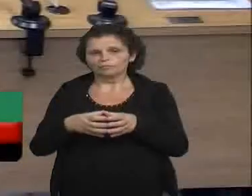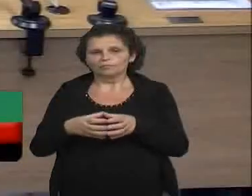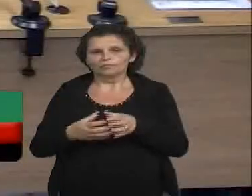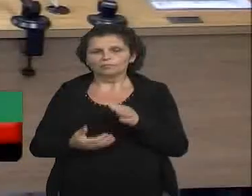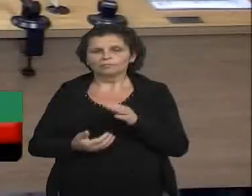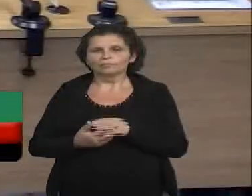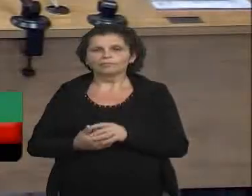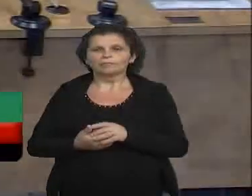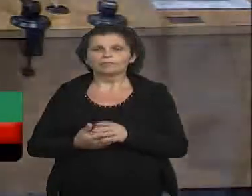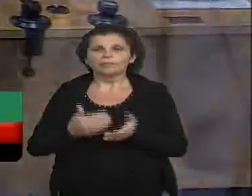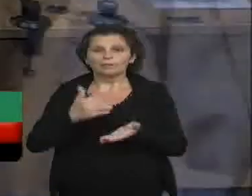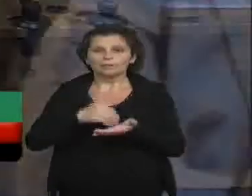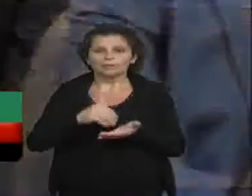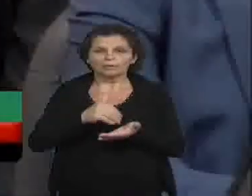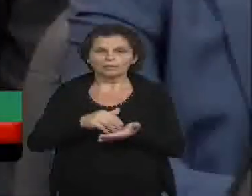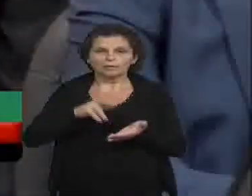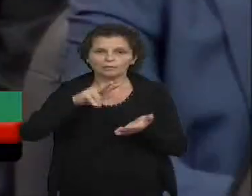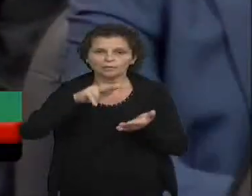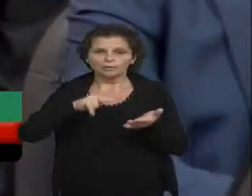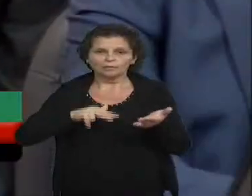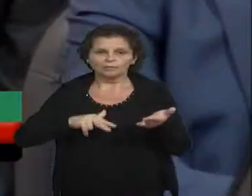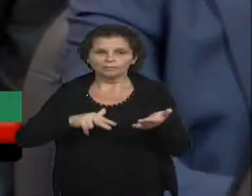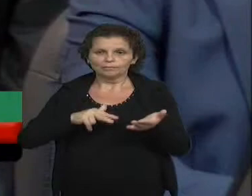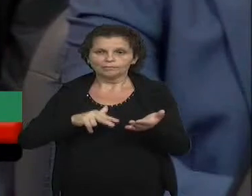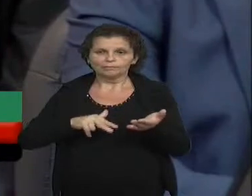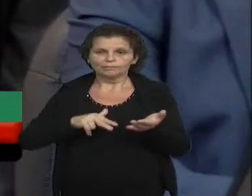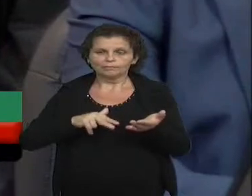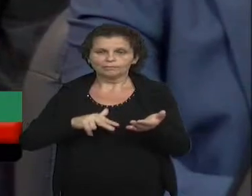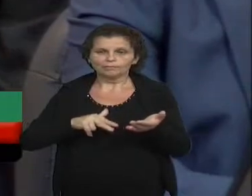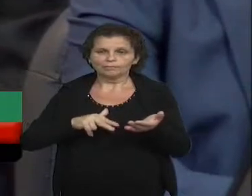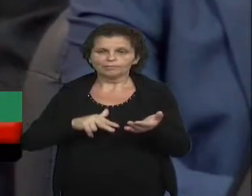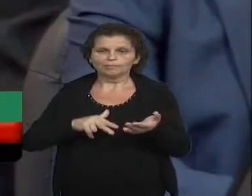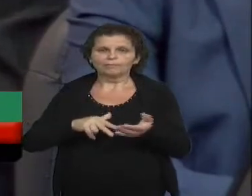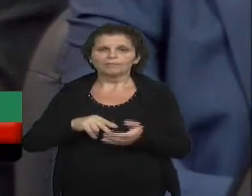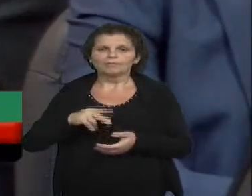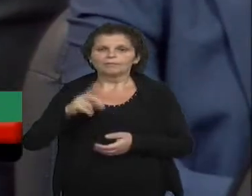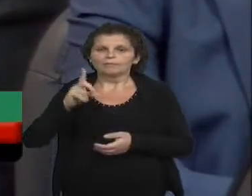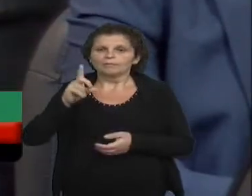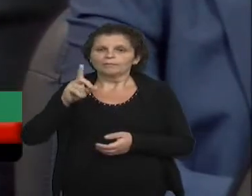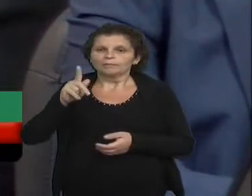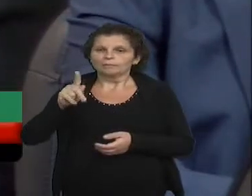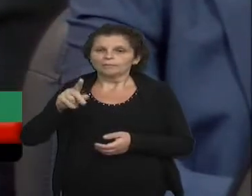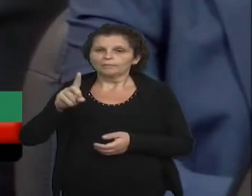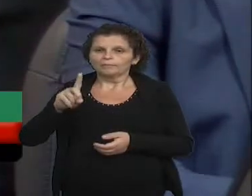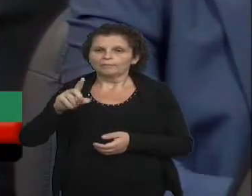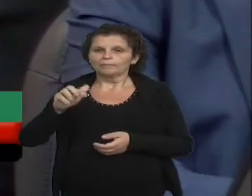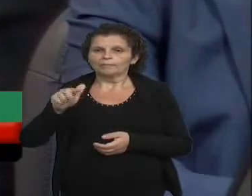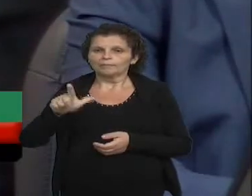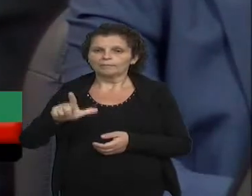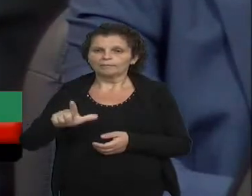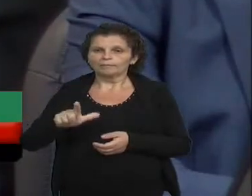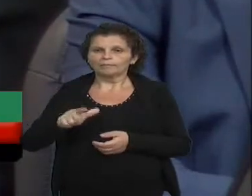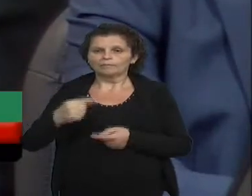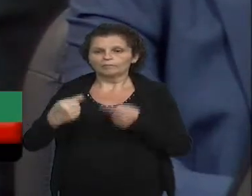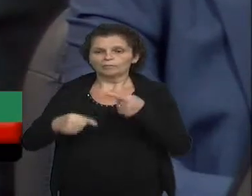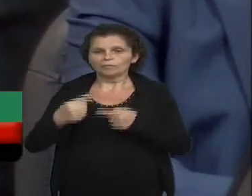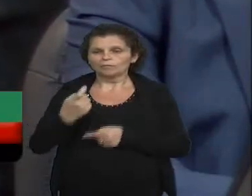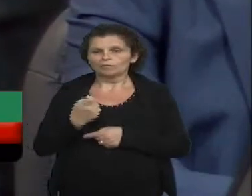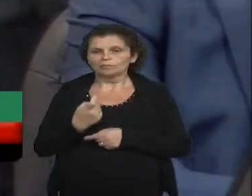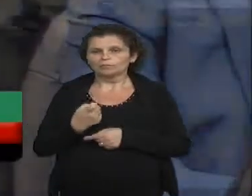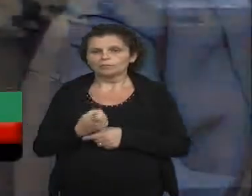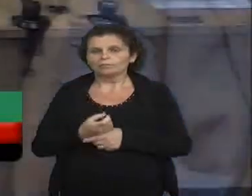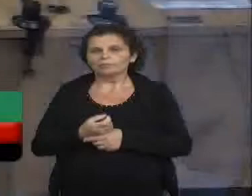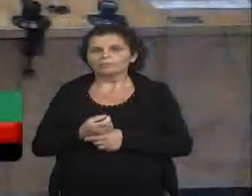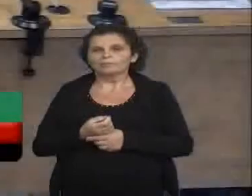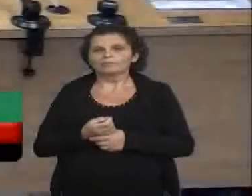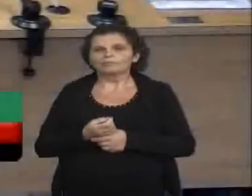Solicito à senhora secretária que proceda à leitura dos PDL em discussão única. Projeto